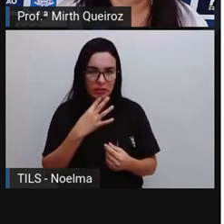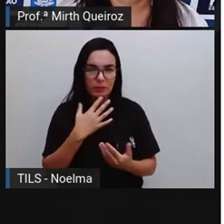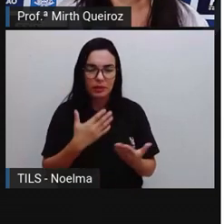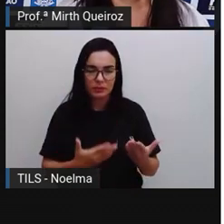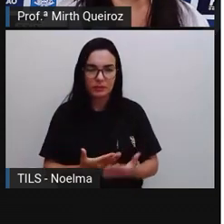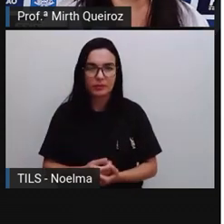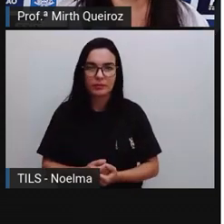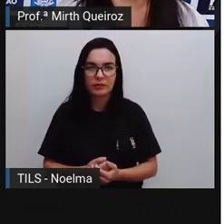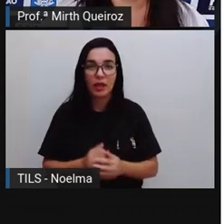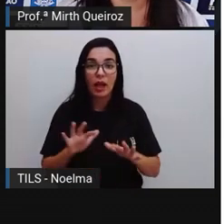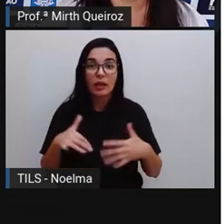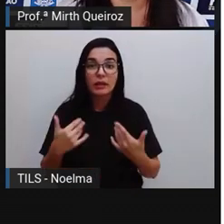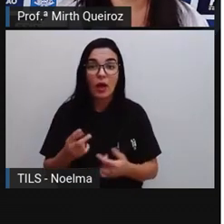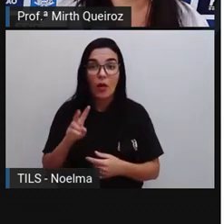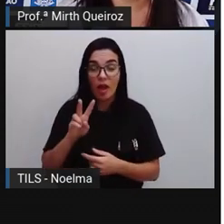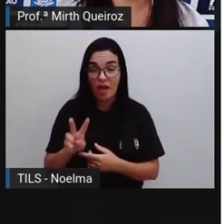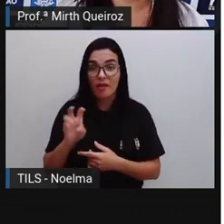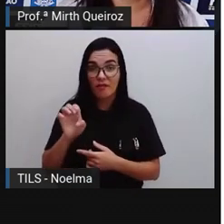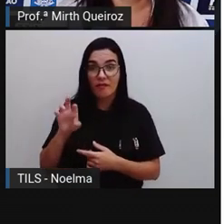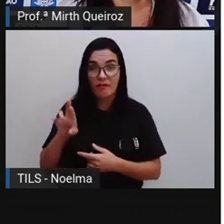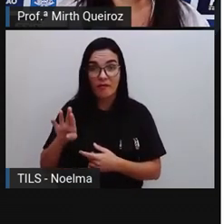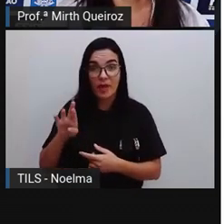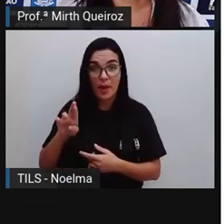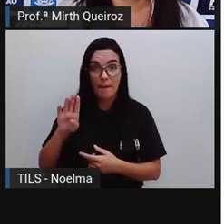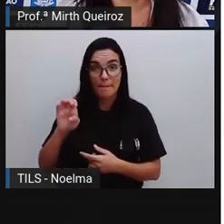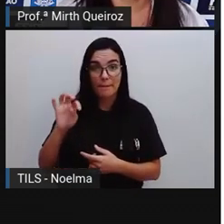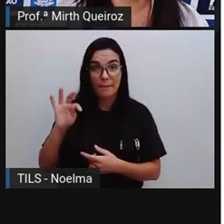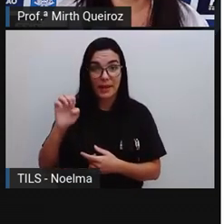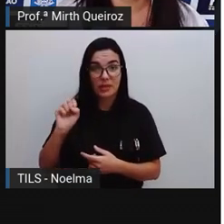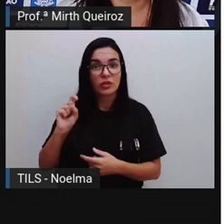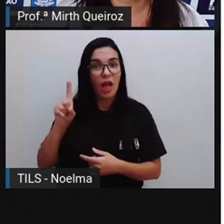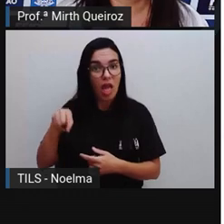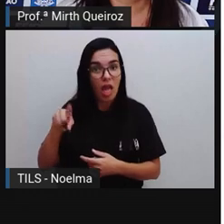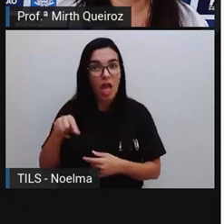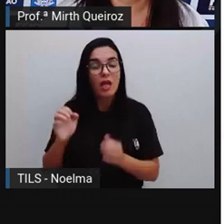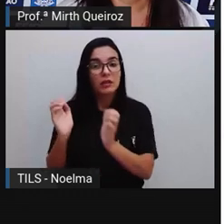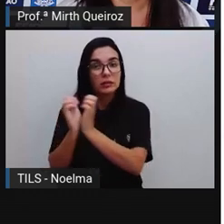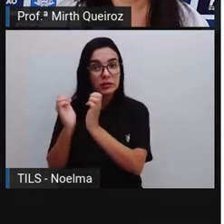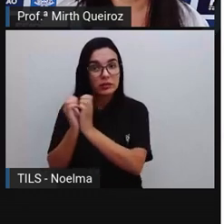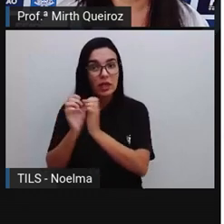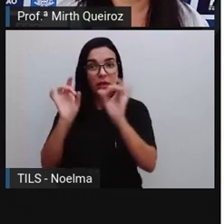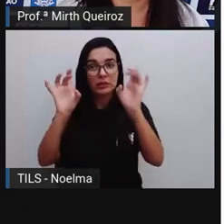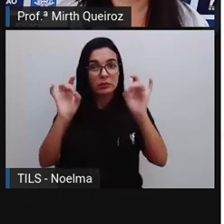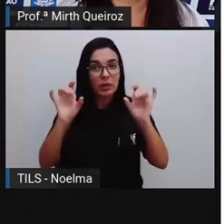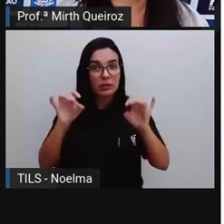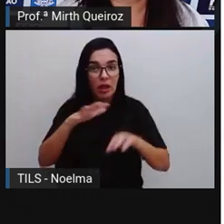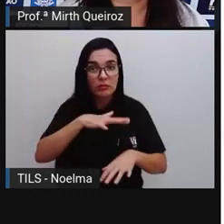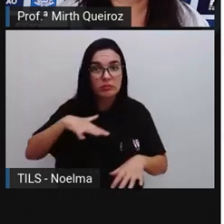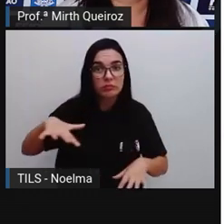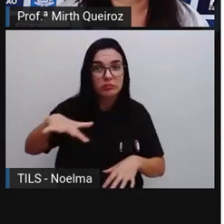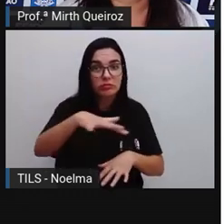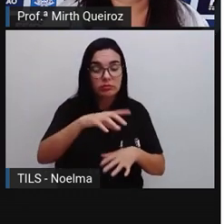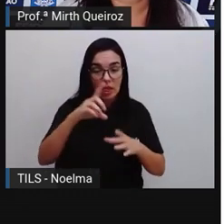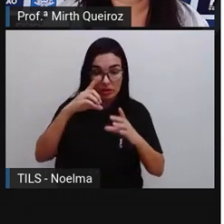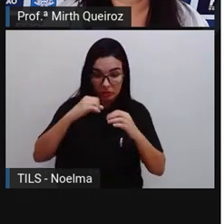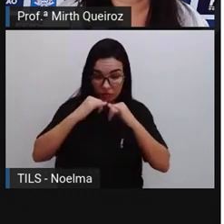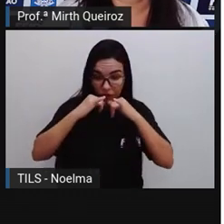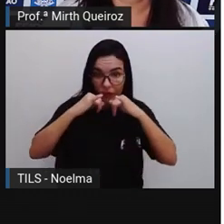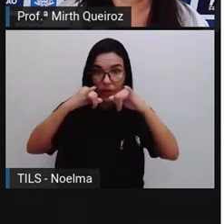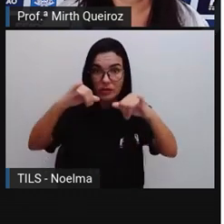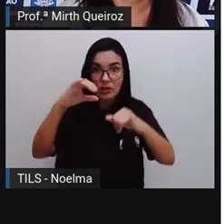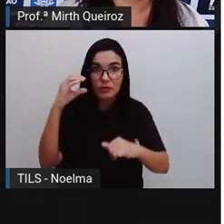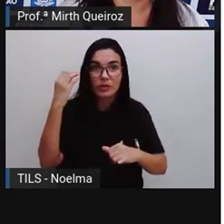aquilo. O verbete, ele é, portanto, um gênero específico na esfera da divulgação